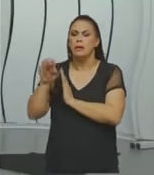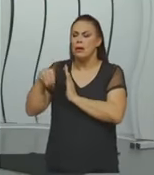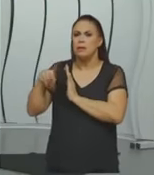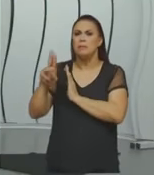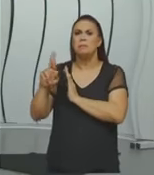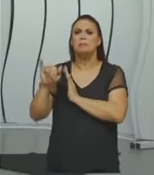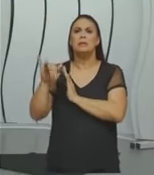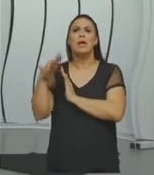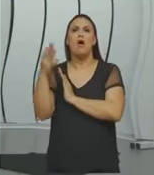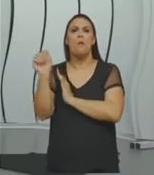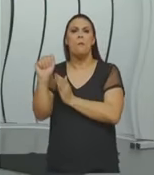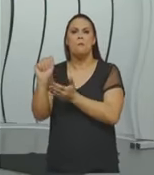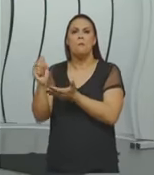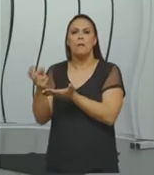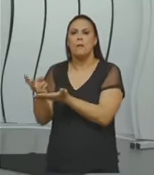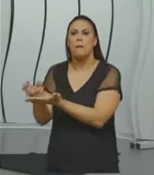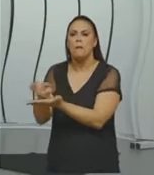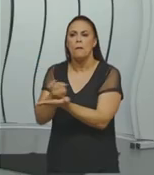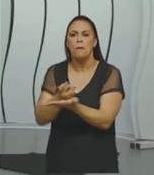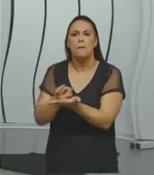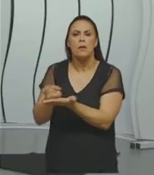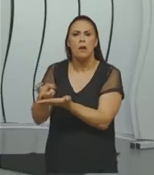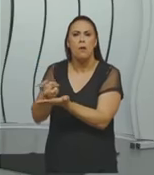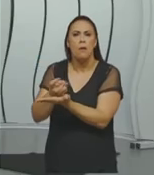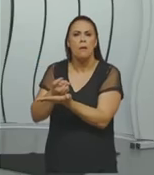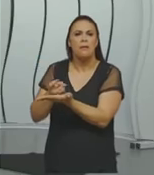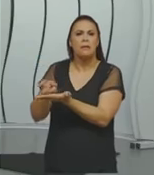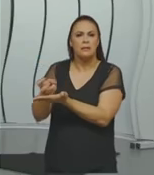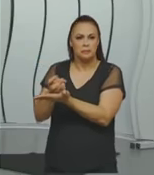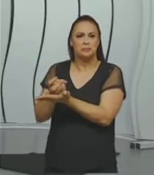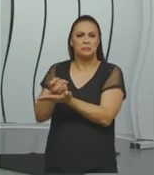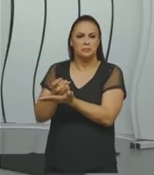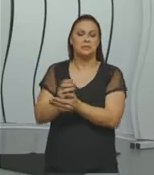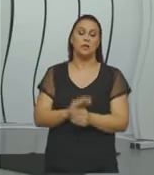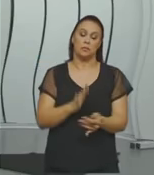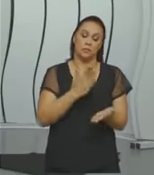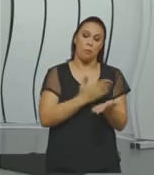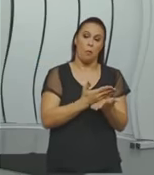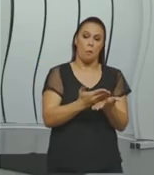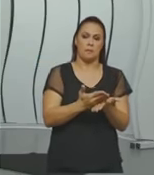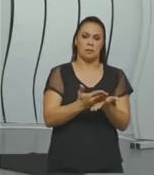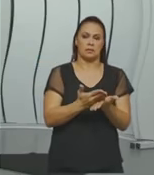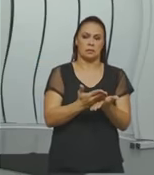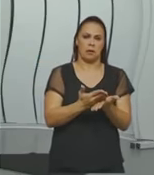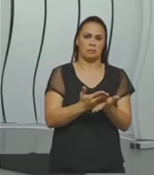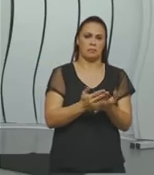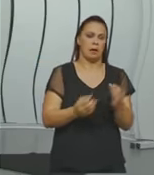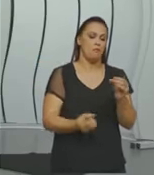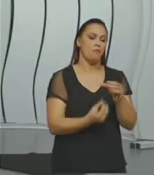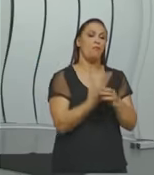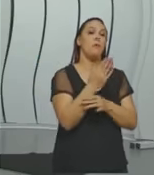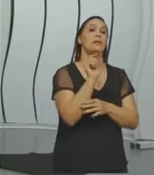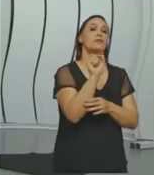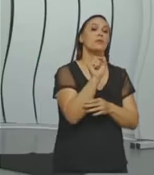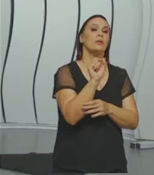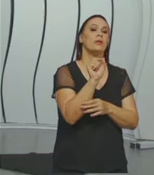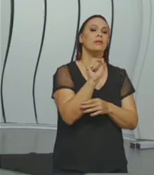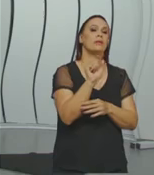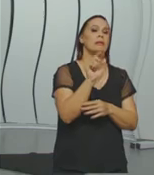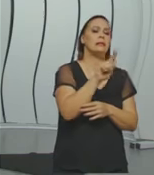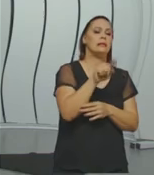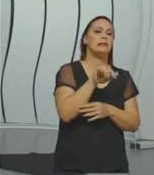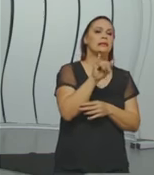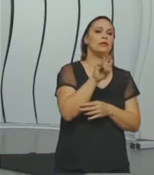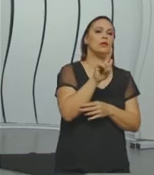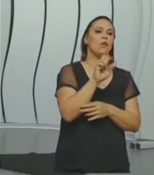a partir do momento da formação do zigoto. Ok? Então, ocorreu a fecundação,